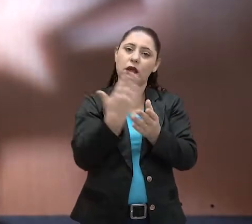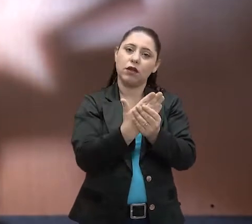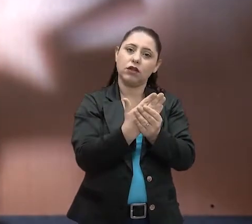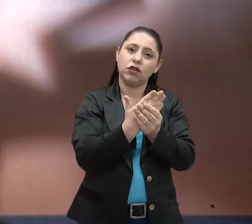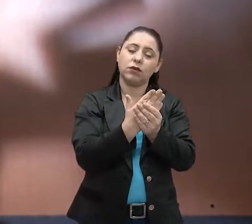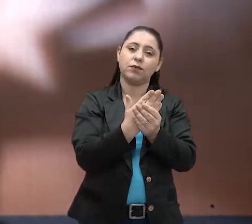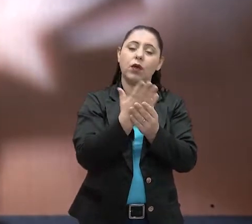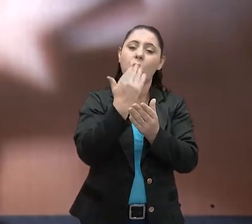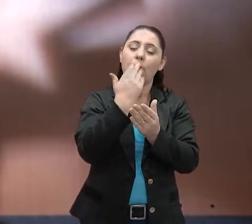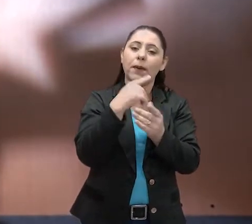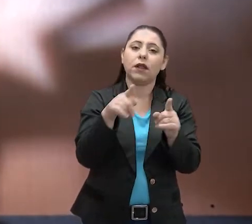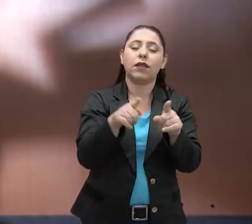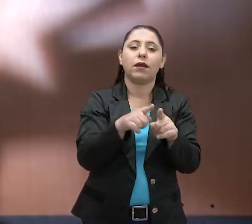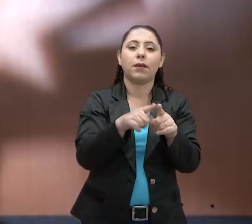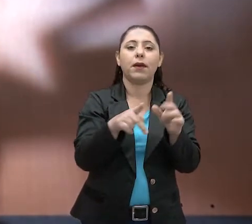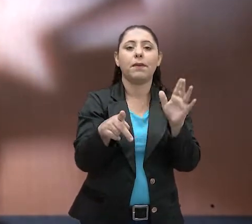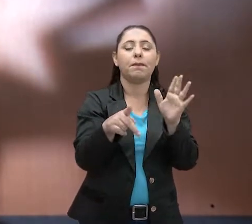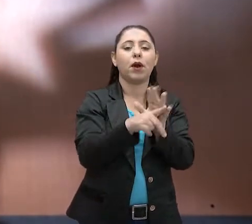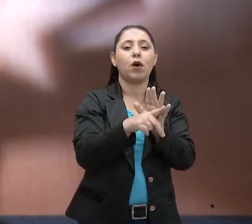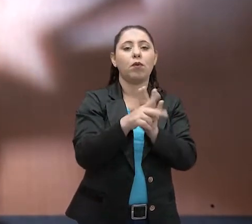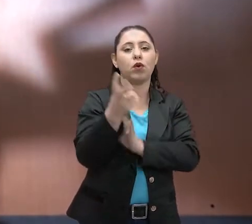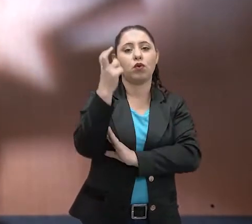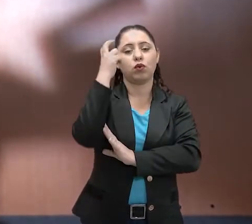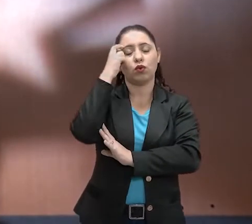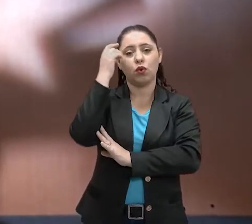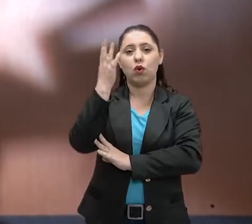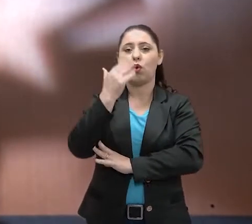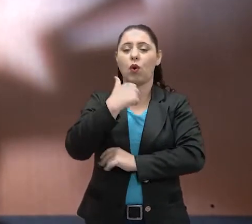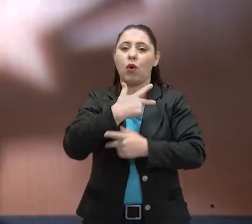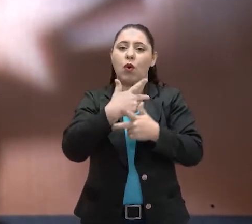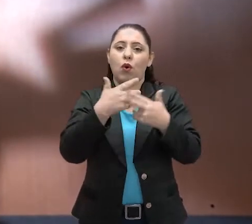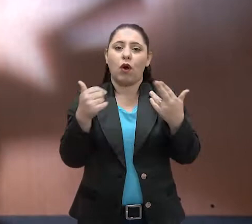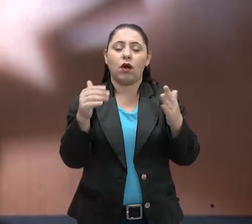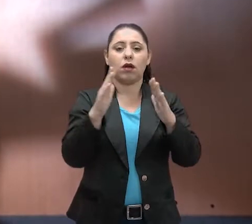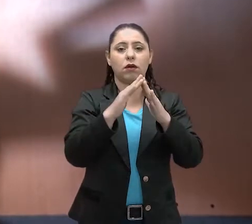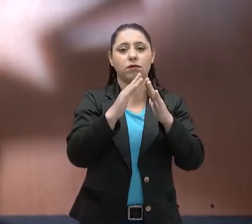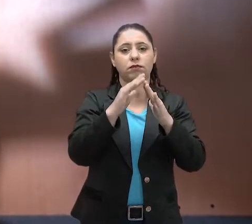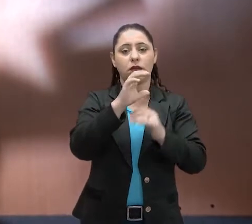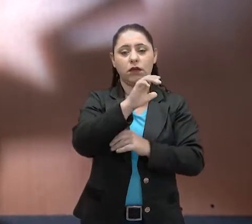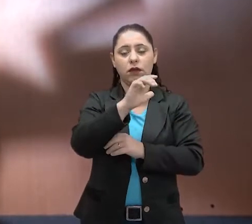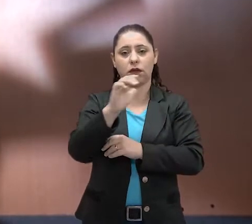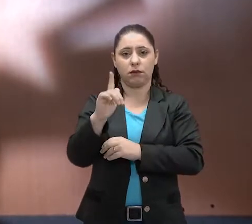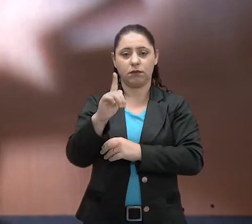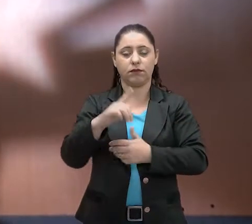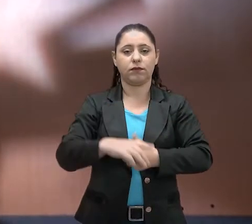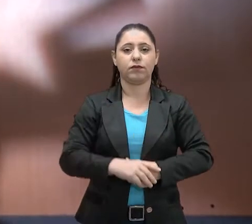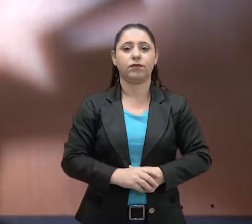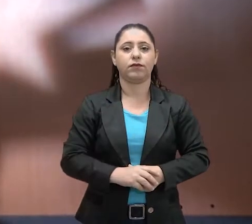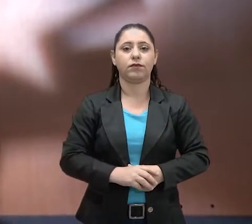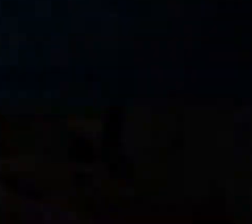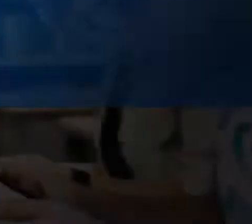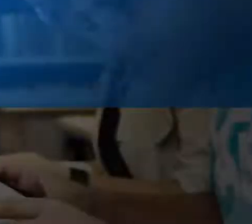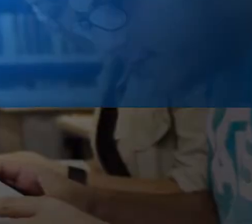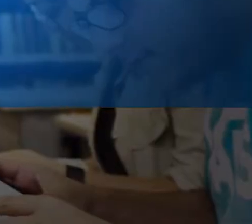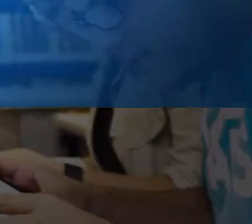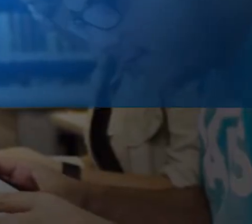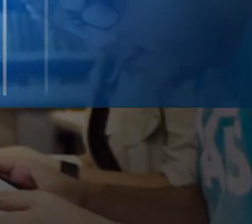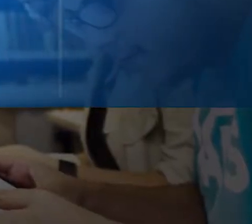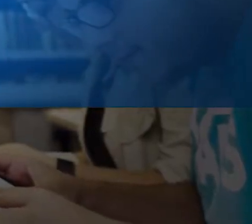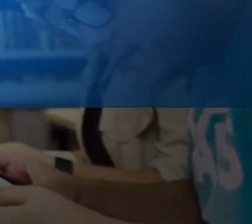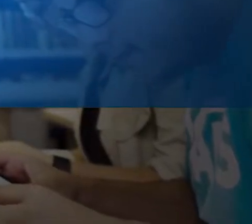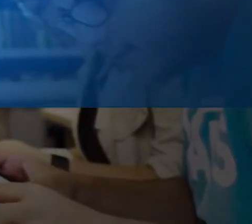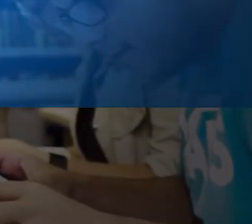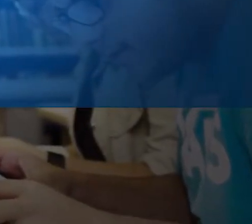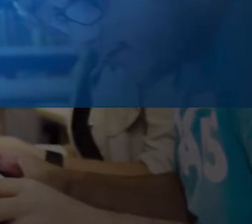Tomás Lanches, que se tornou patrimônio cultural do universo gastronômico em Campo Grande. Até já!